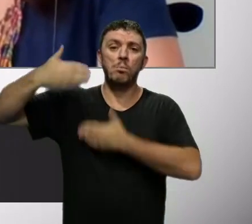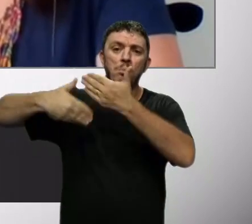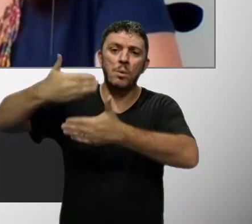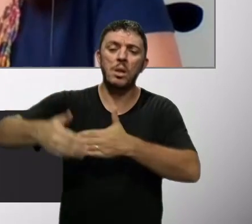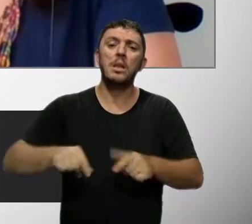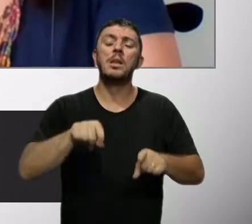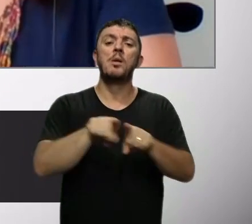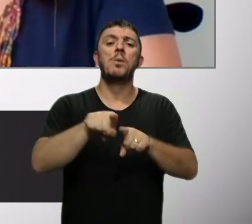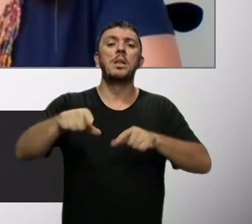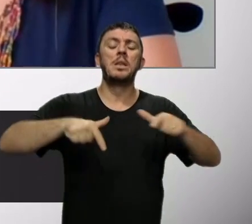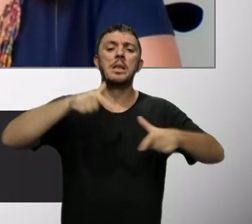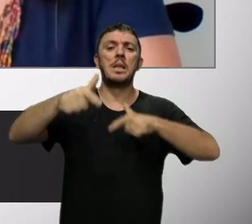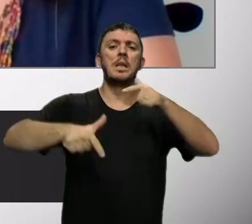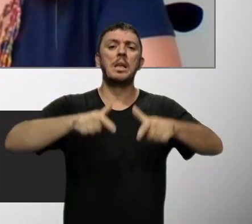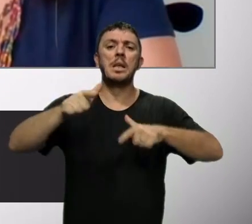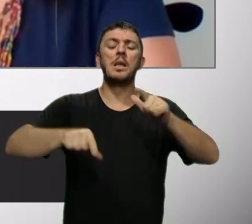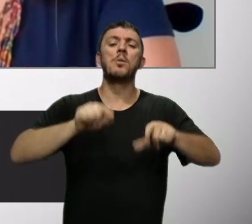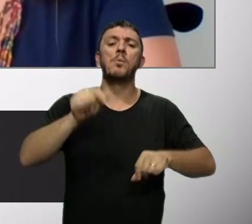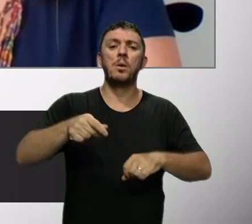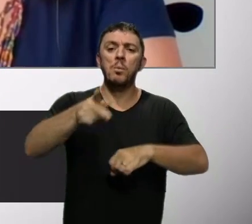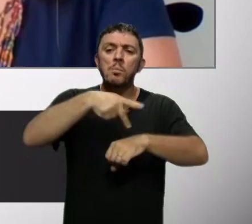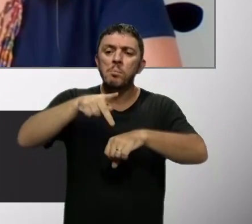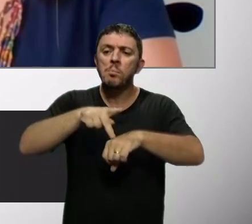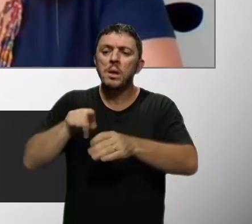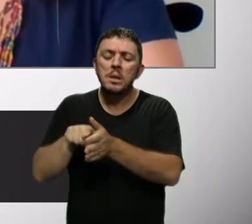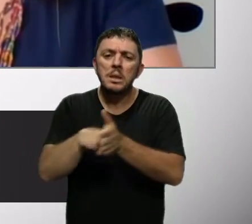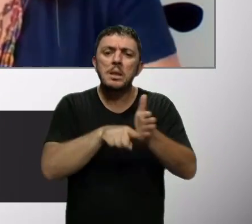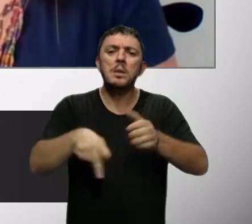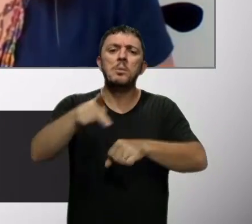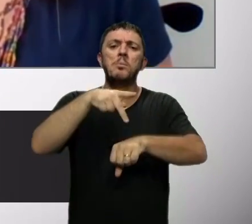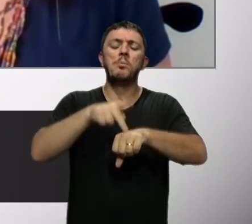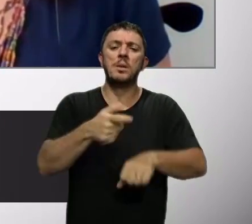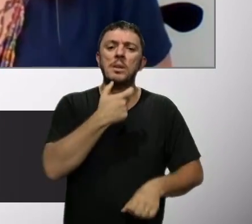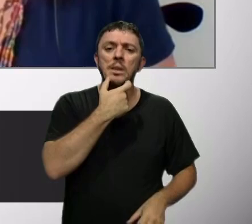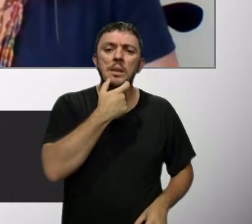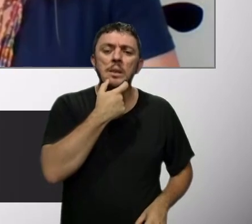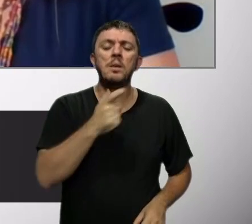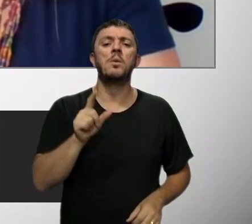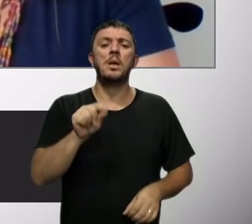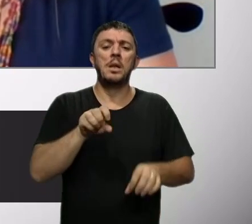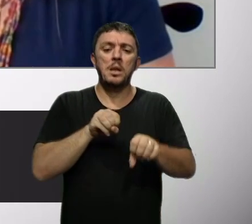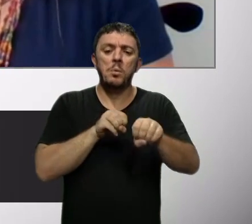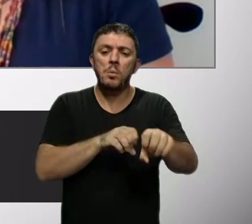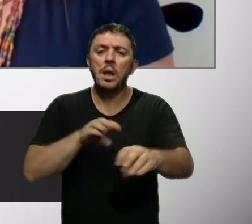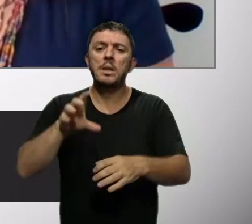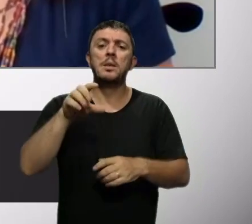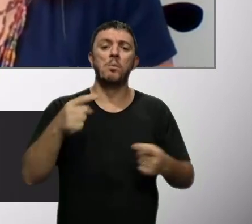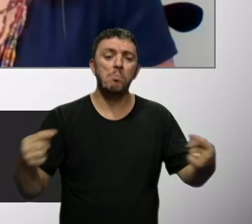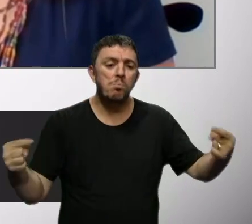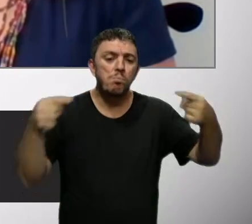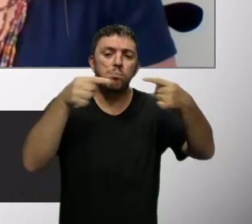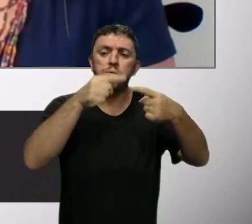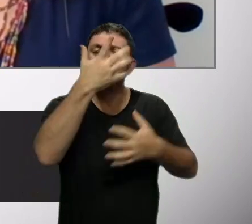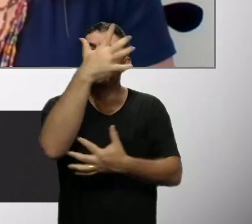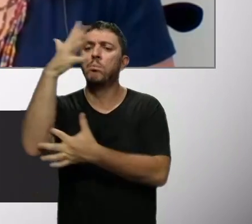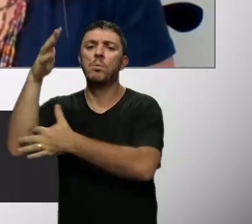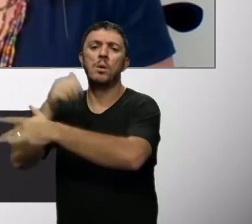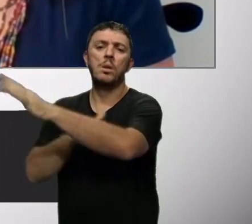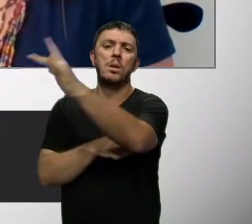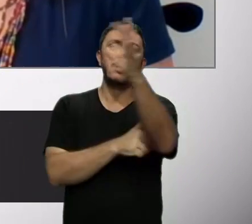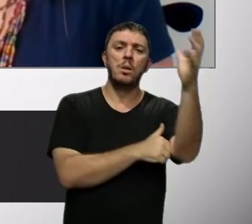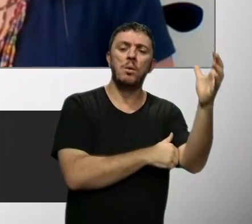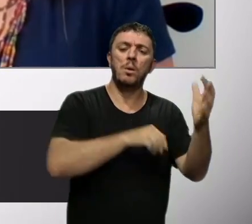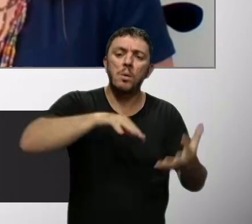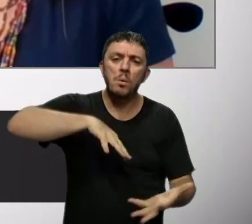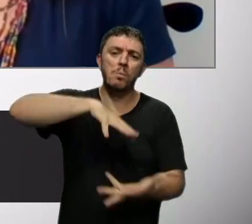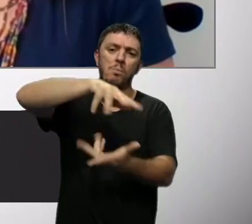pesquisa iniciativas que relacionem educação e natureza pelo mundo. Estuda a abordagem Pickler